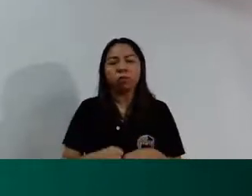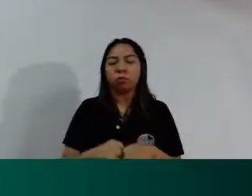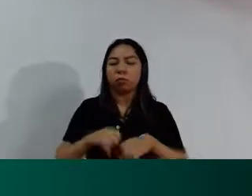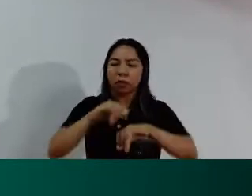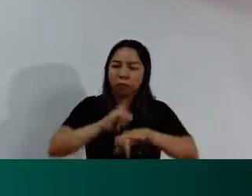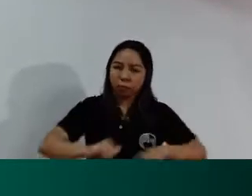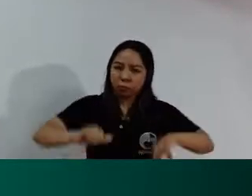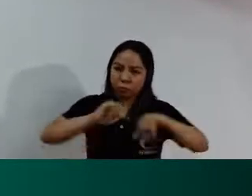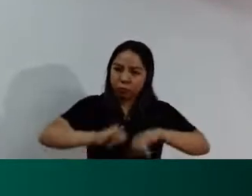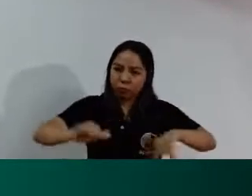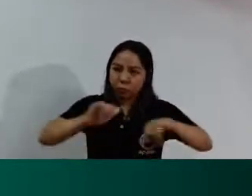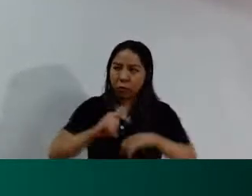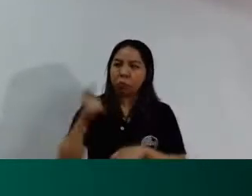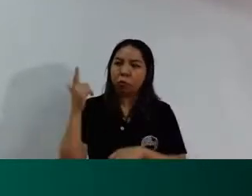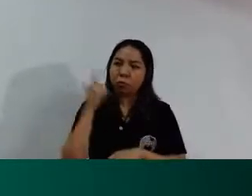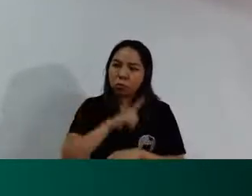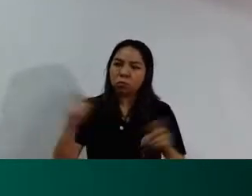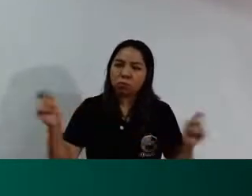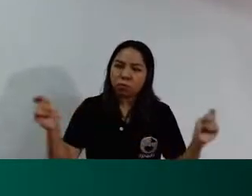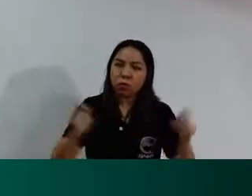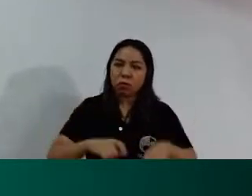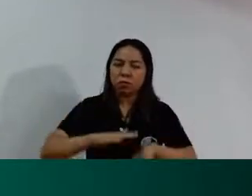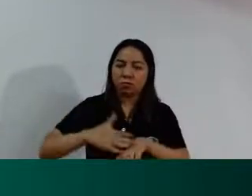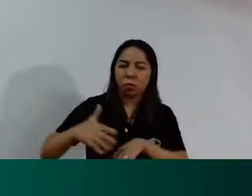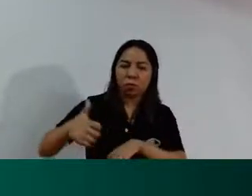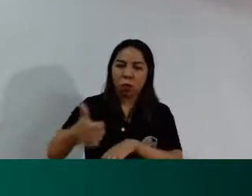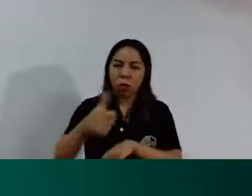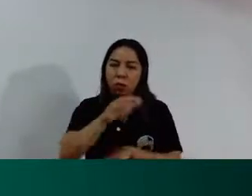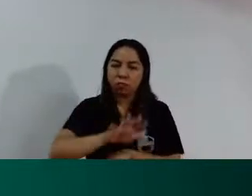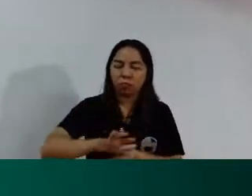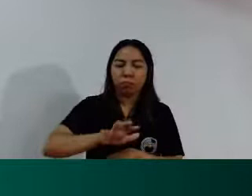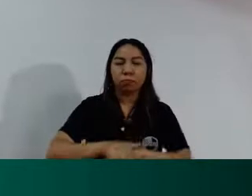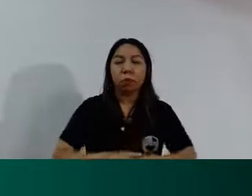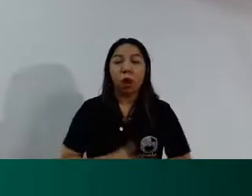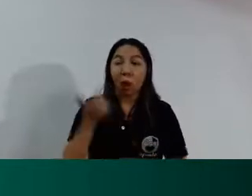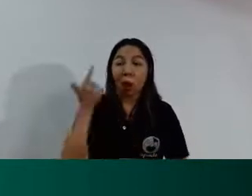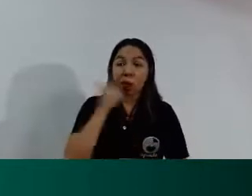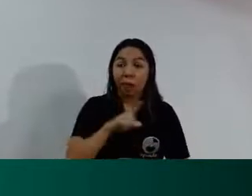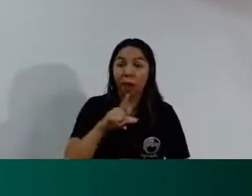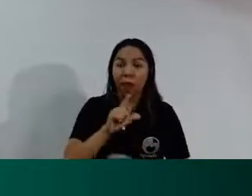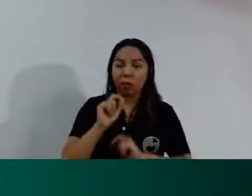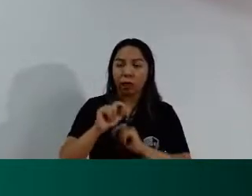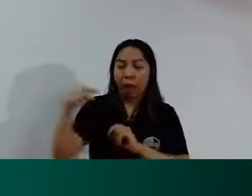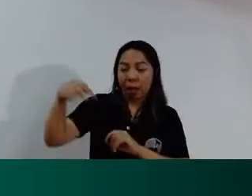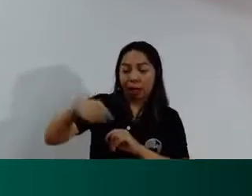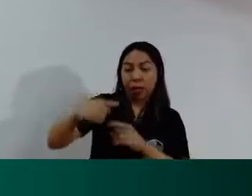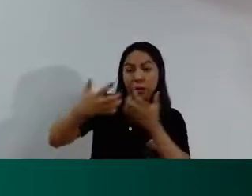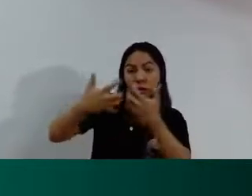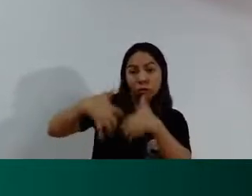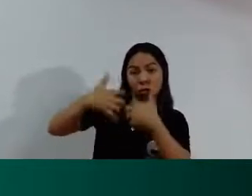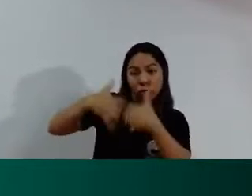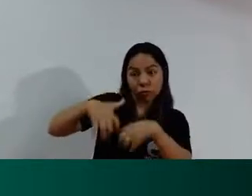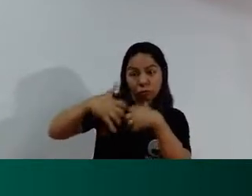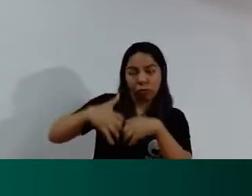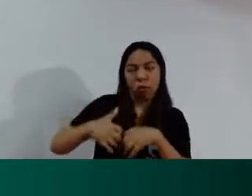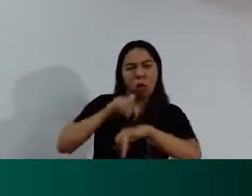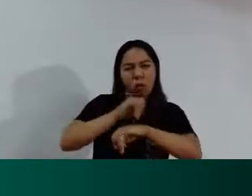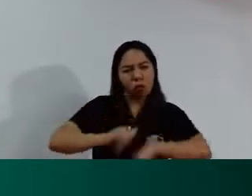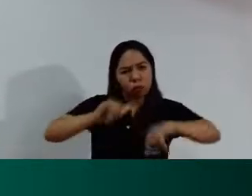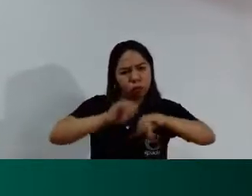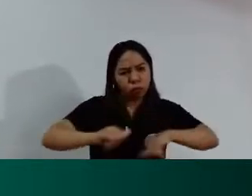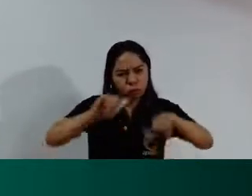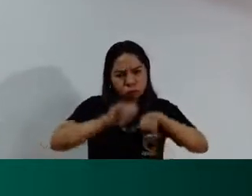do nosso evento para que Ele pudesse ser possível da melhor forma para que pudesse chegar a nossa instituição que pudesse ser